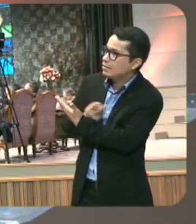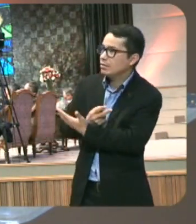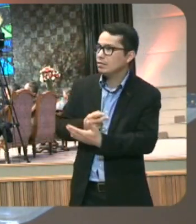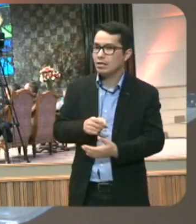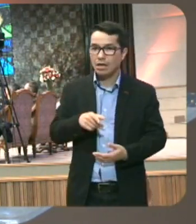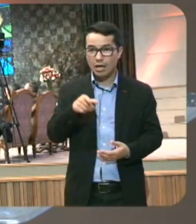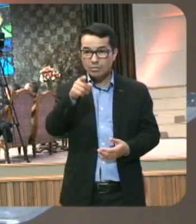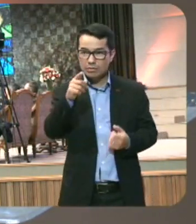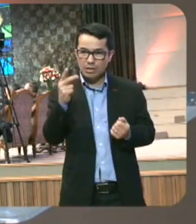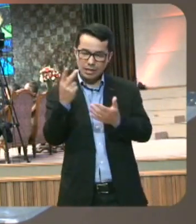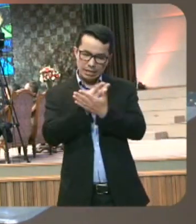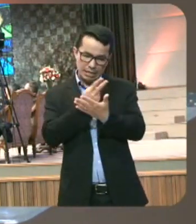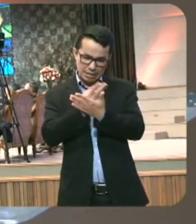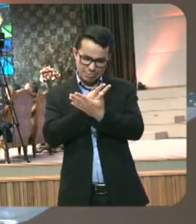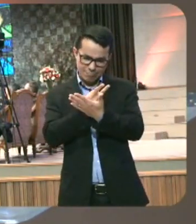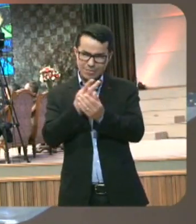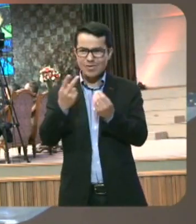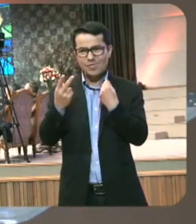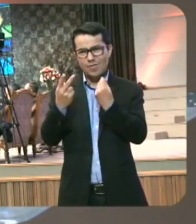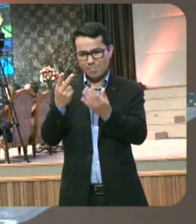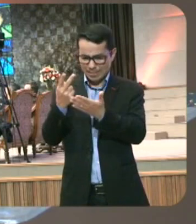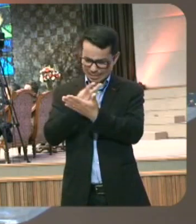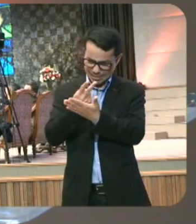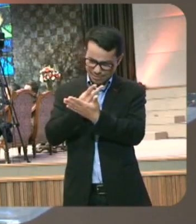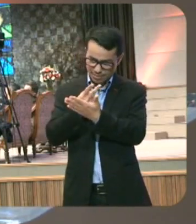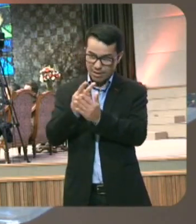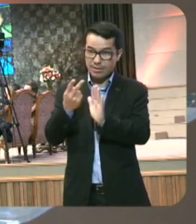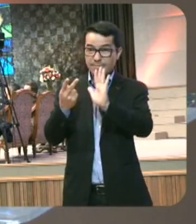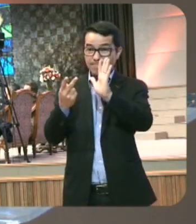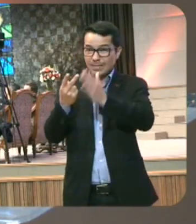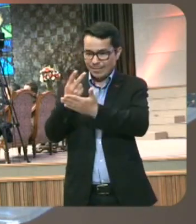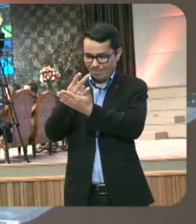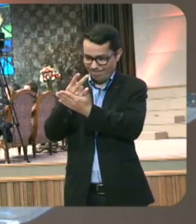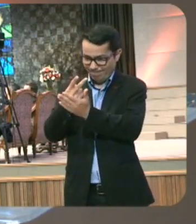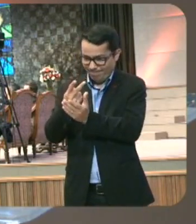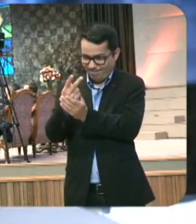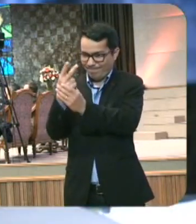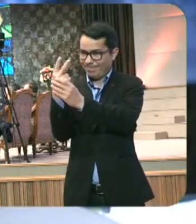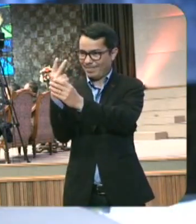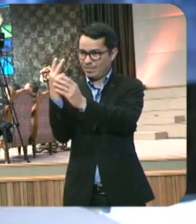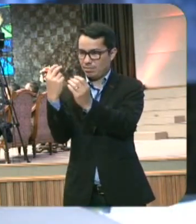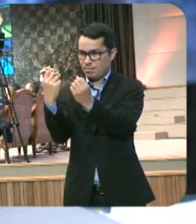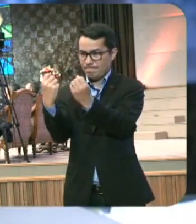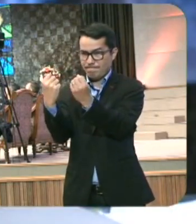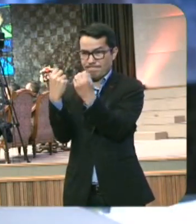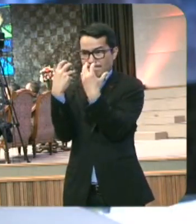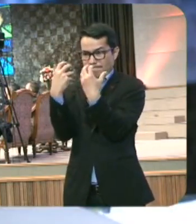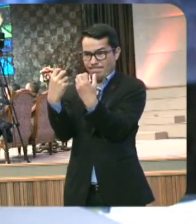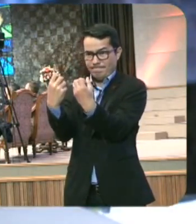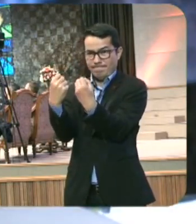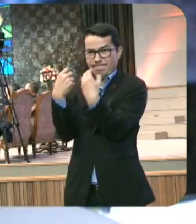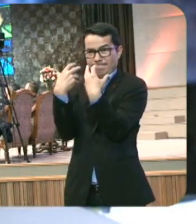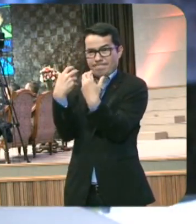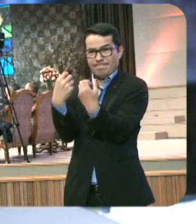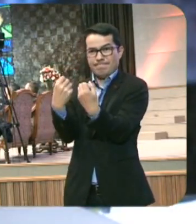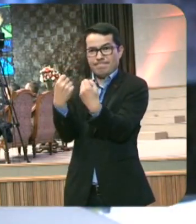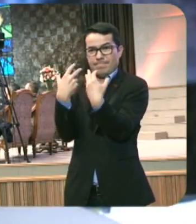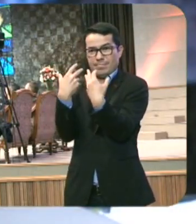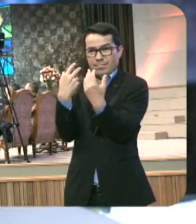de Deus. Se você cometeu um erro, primeira coisa, admita o seu